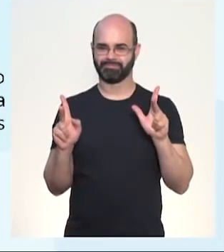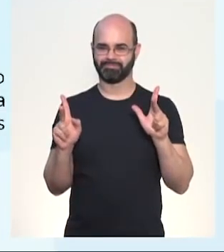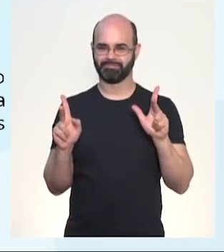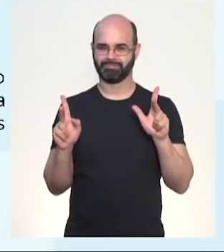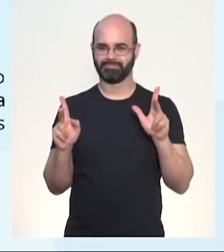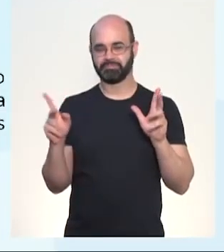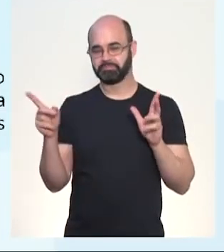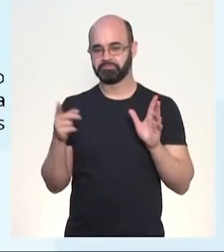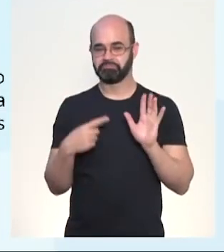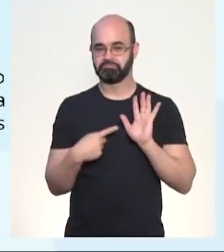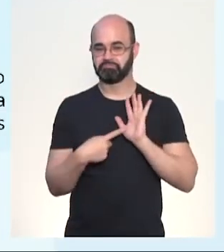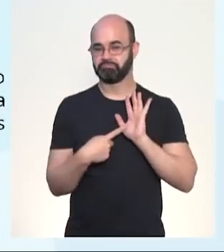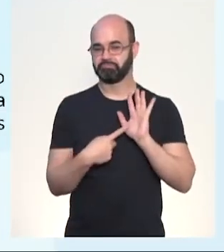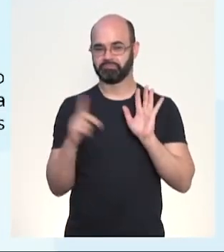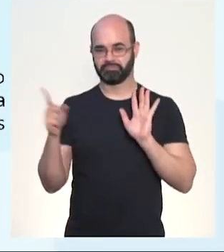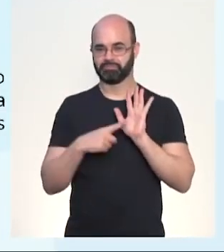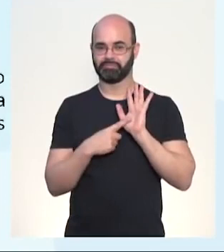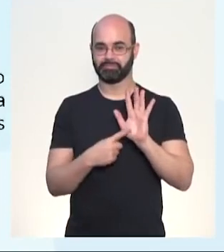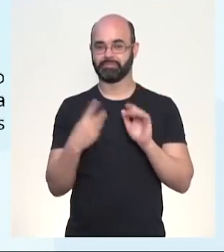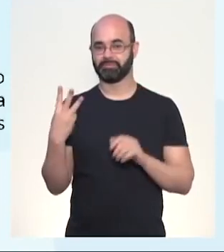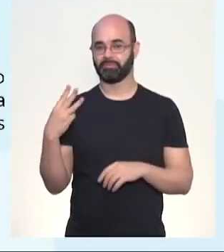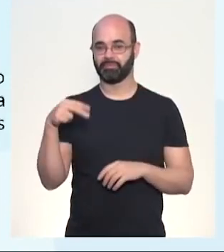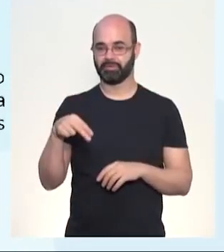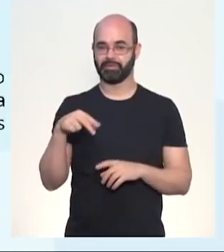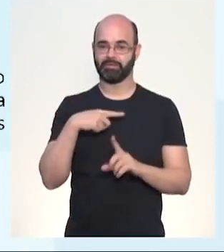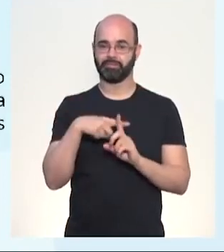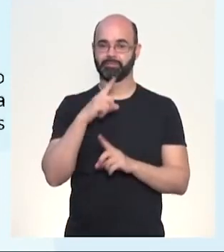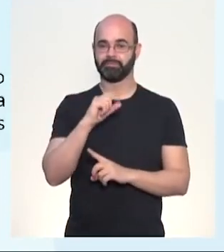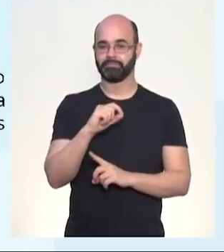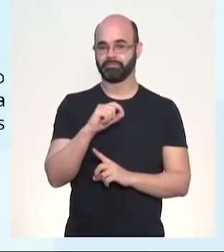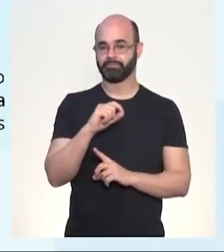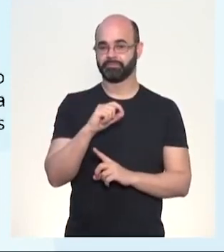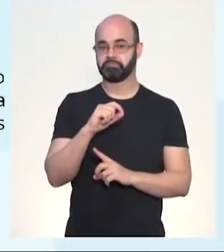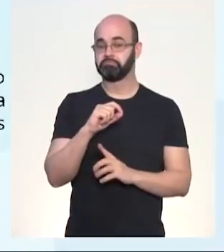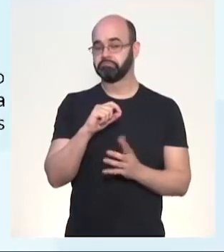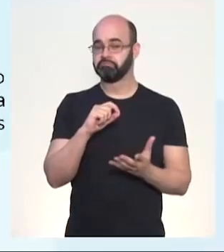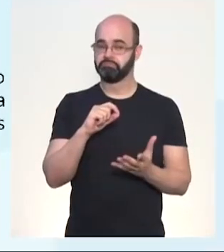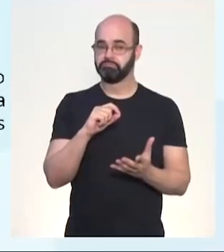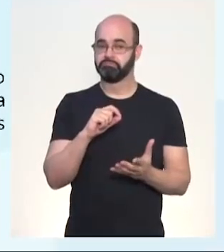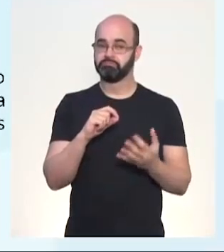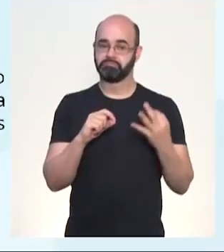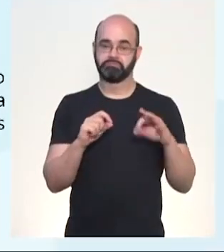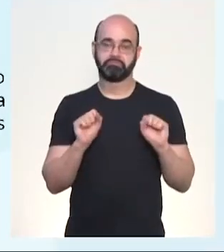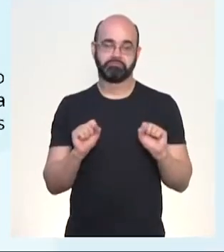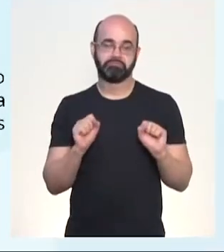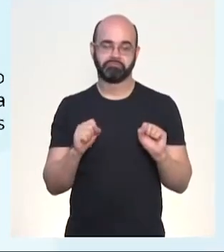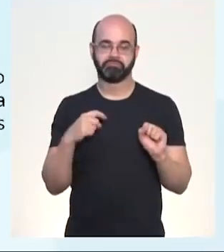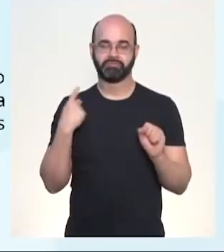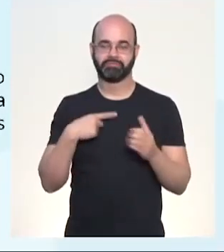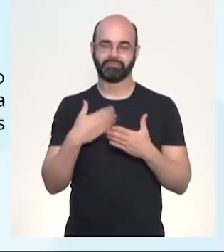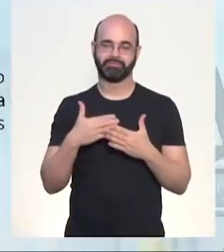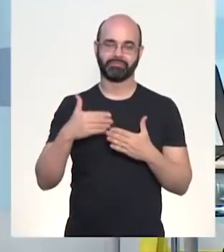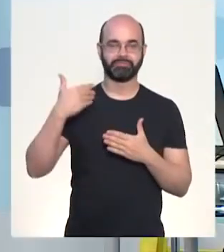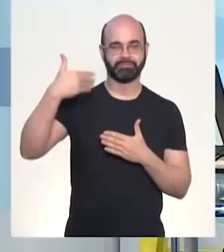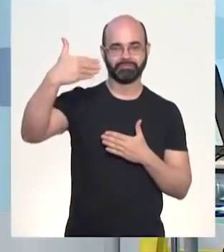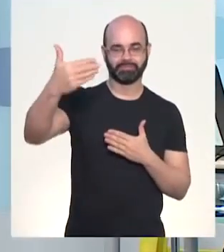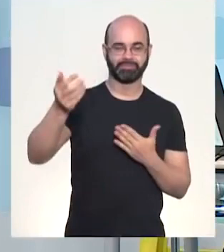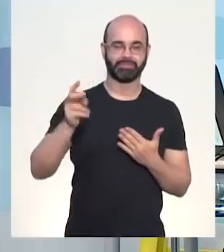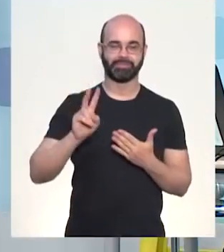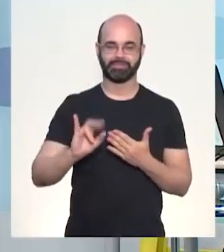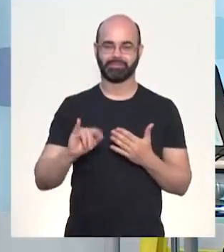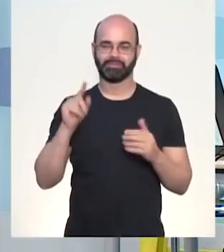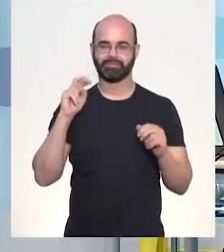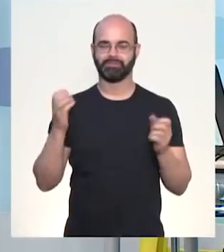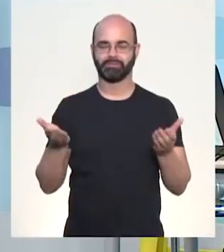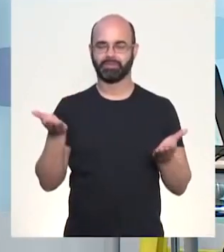ou expressão algébrica, 3n mais 10. Isso pode acontecer e a gente vai trabalhar nas próximas aulas, que são expressões